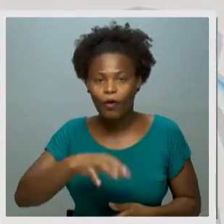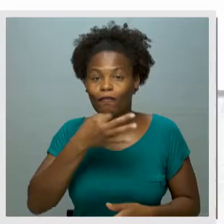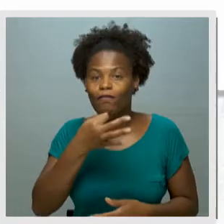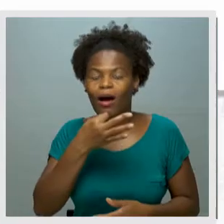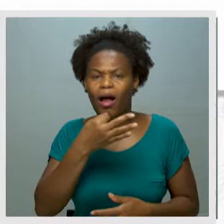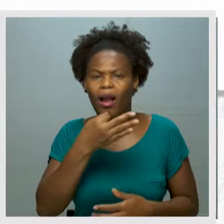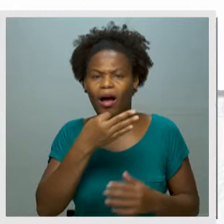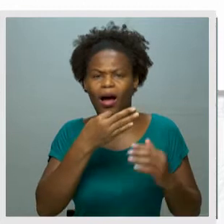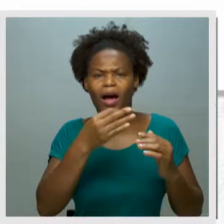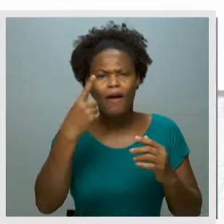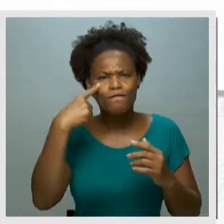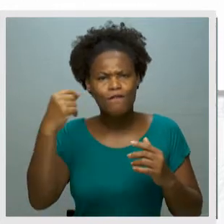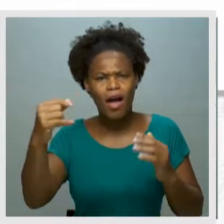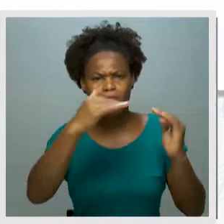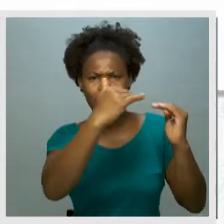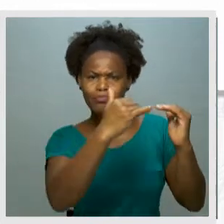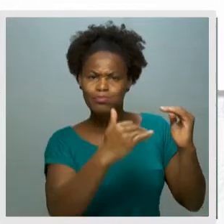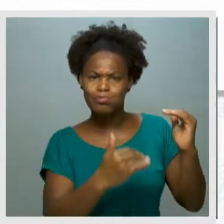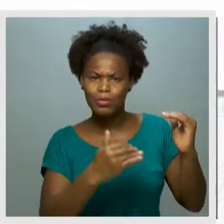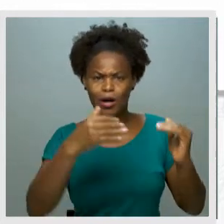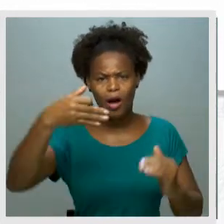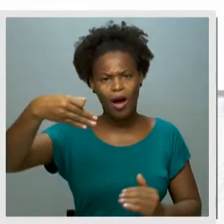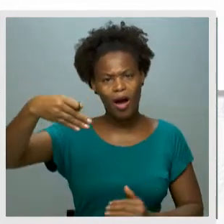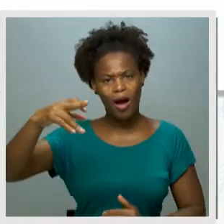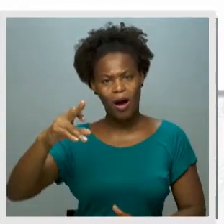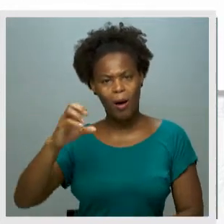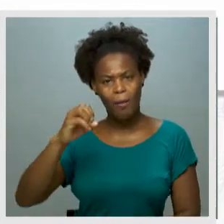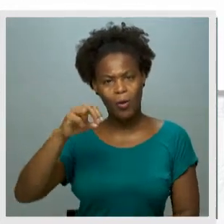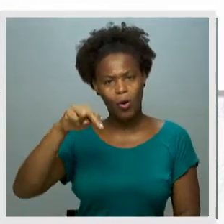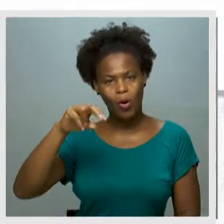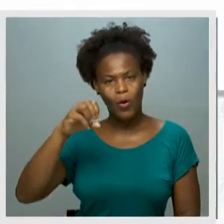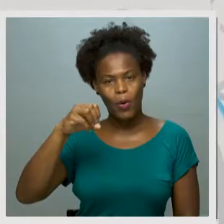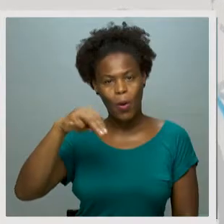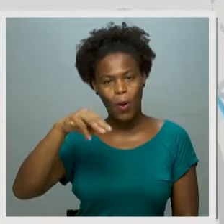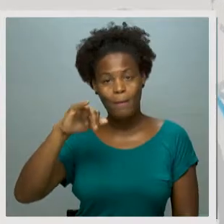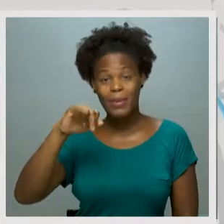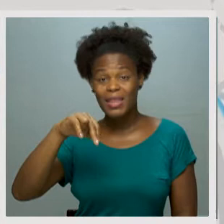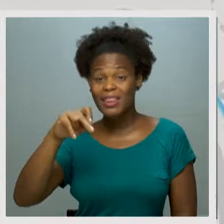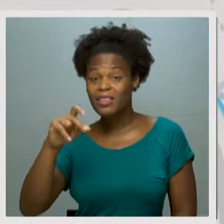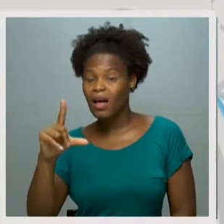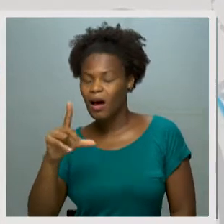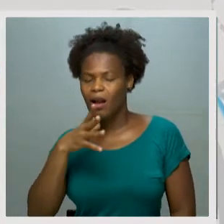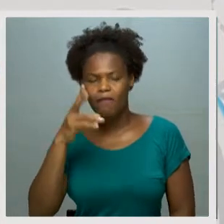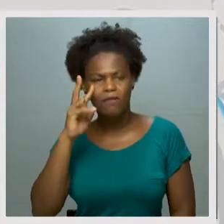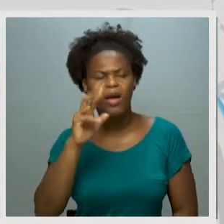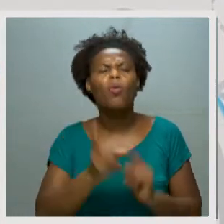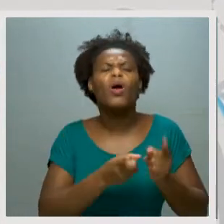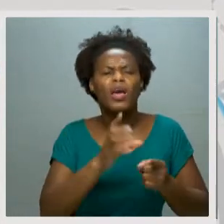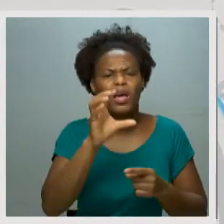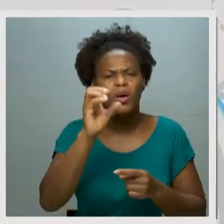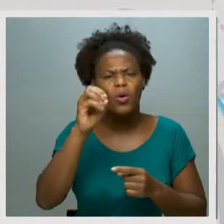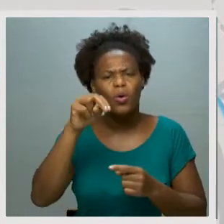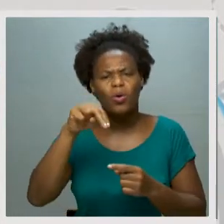Falamos da conjugação pronominal. Nós vimos o que é uma conjugação, sabemos que a conjugação é, digamos assim, o